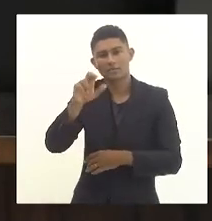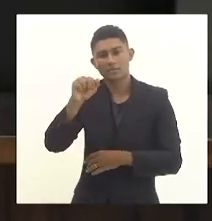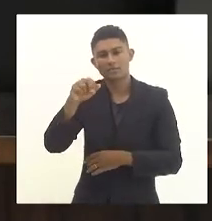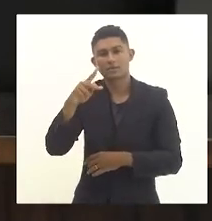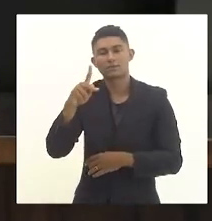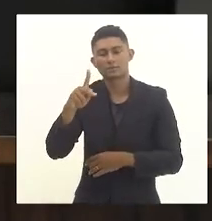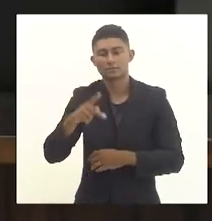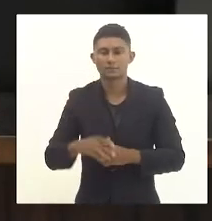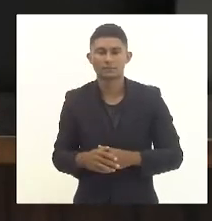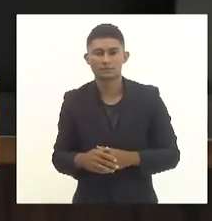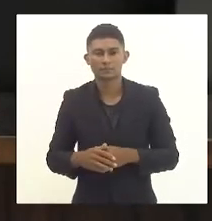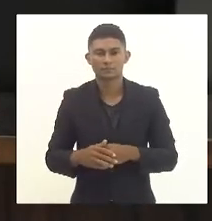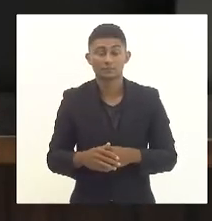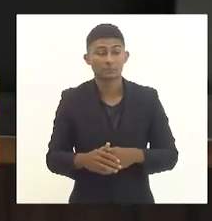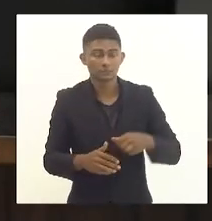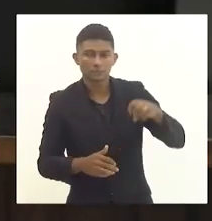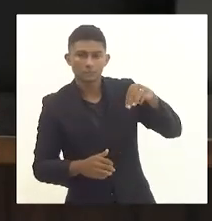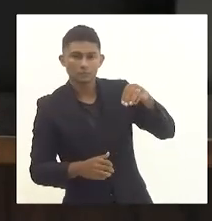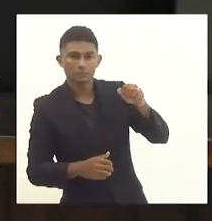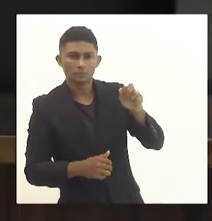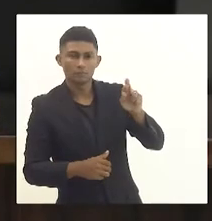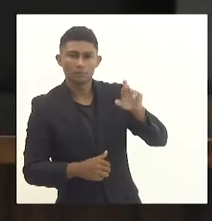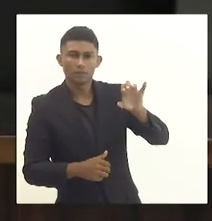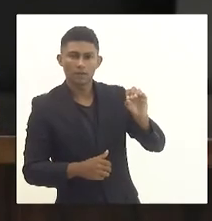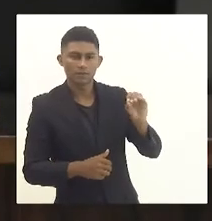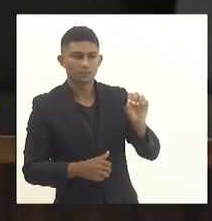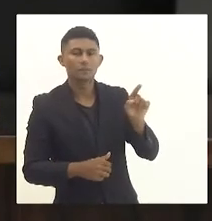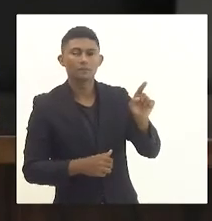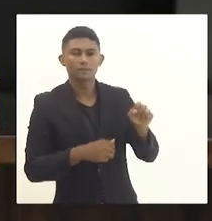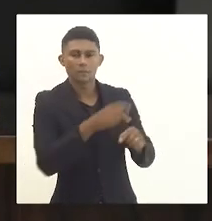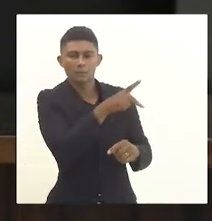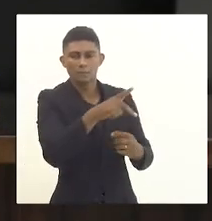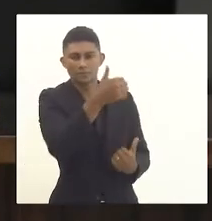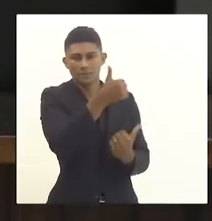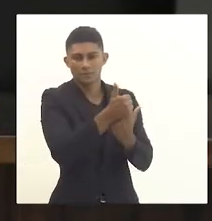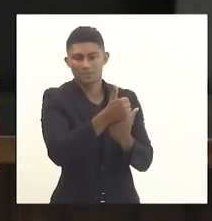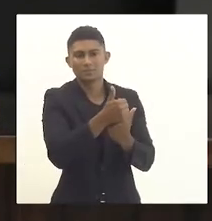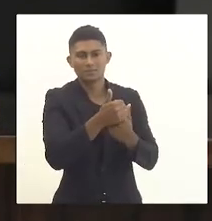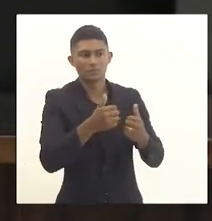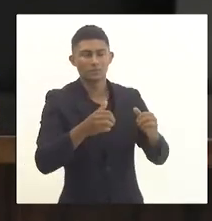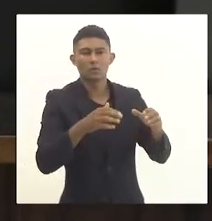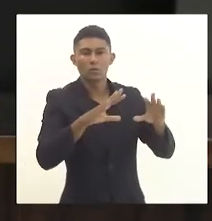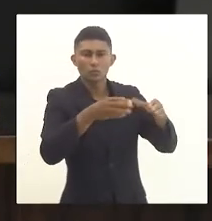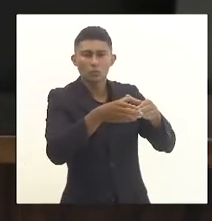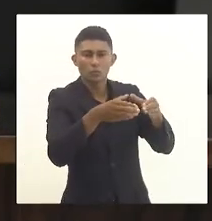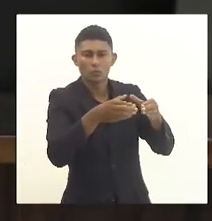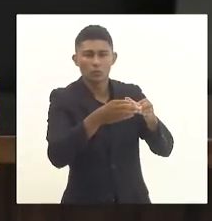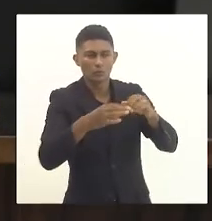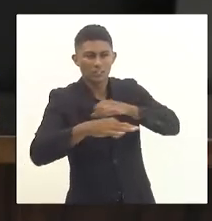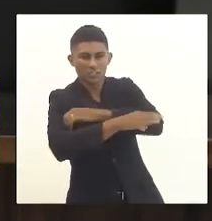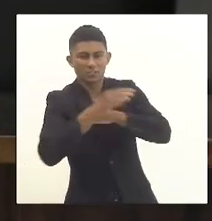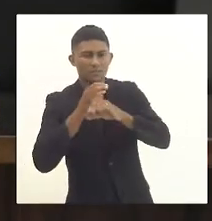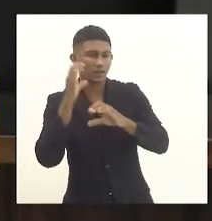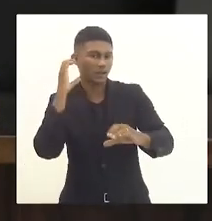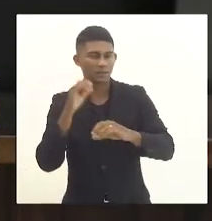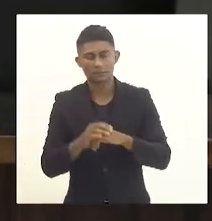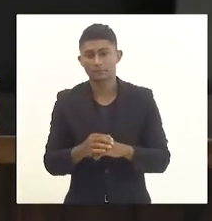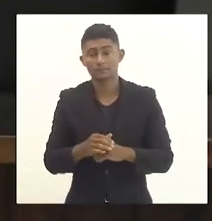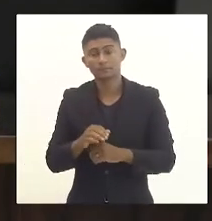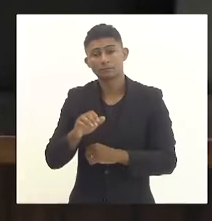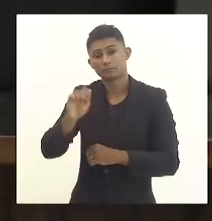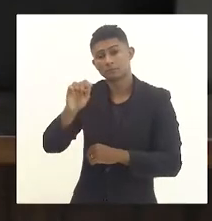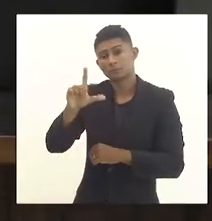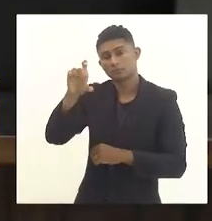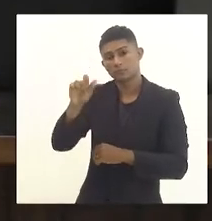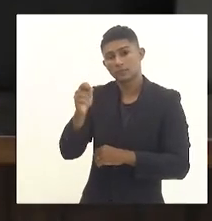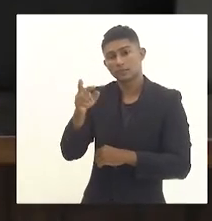Márcio Patusco, vice-presidente do Clube de Engenharia. Alexandre Moraes, coordenador da